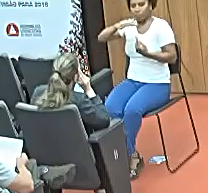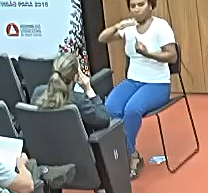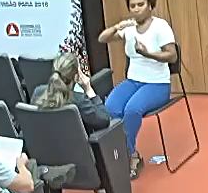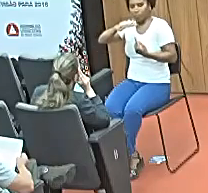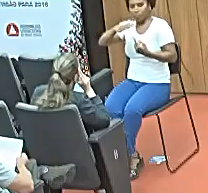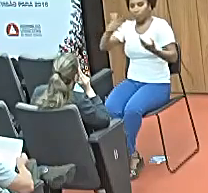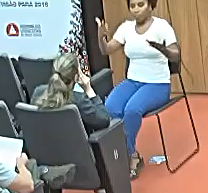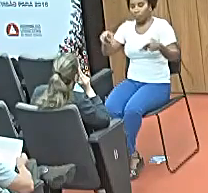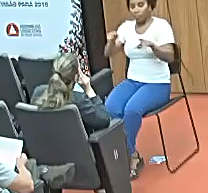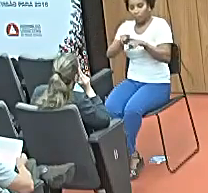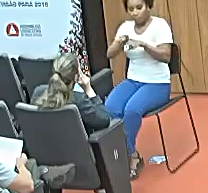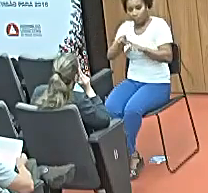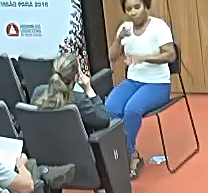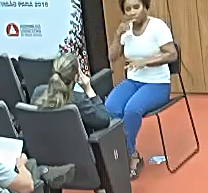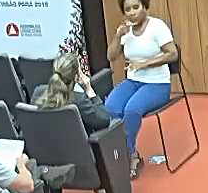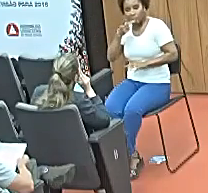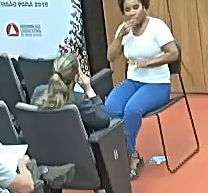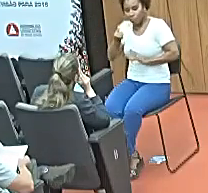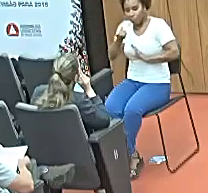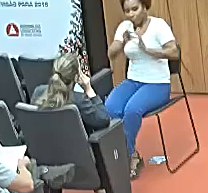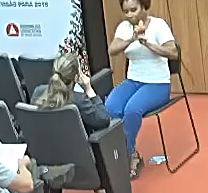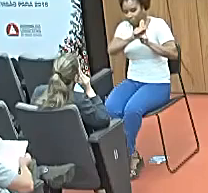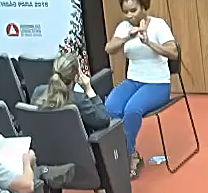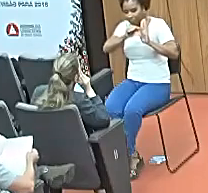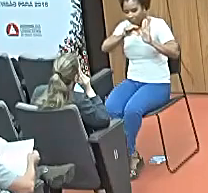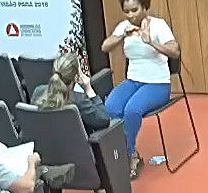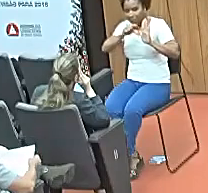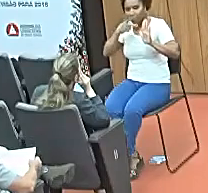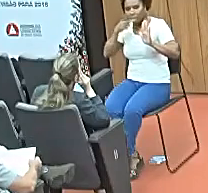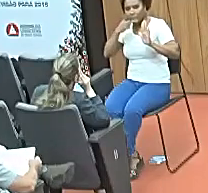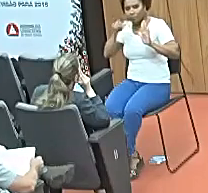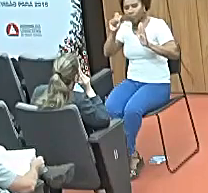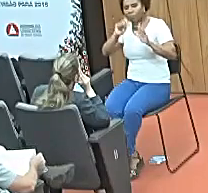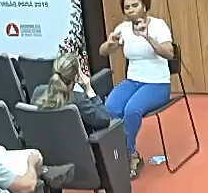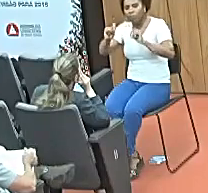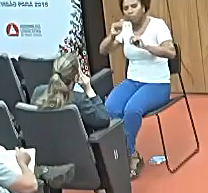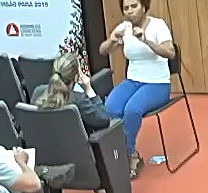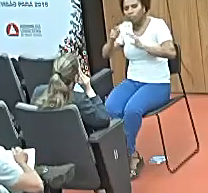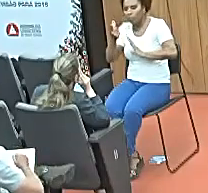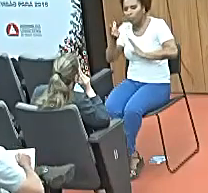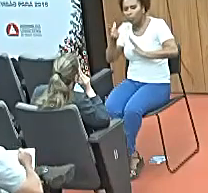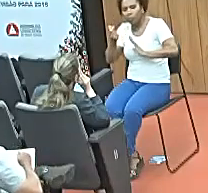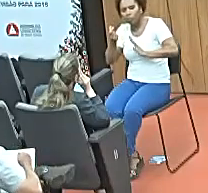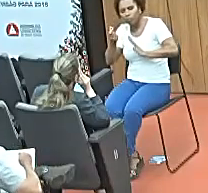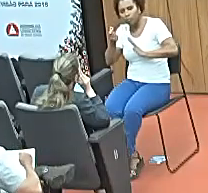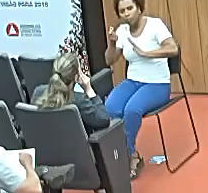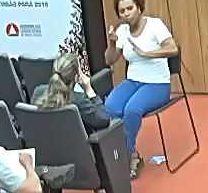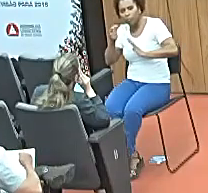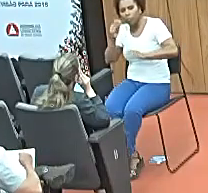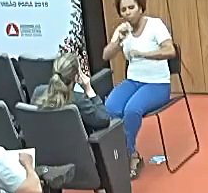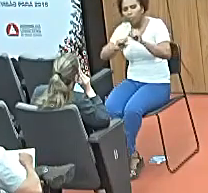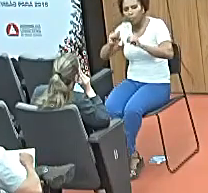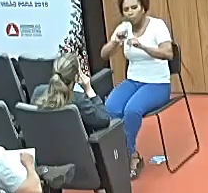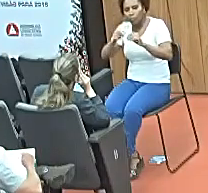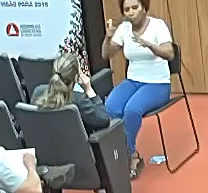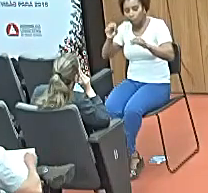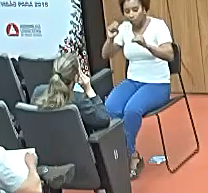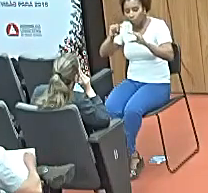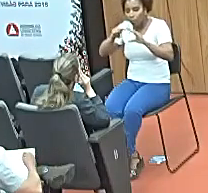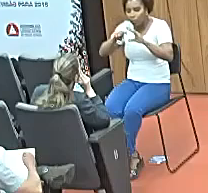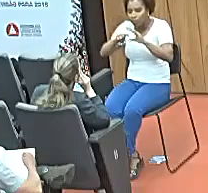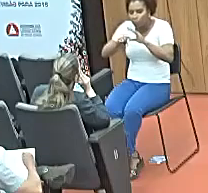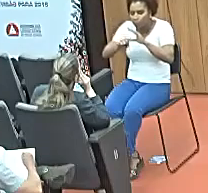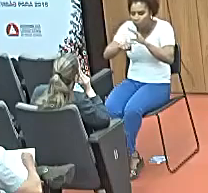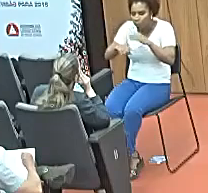aceitação foi garantida após de recursos ao fundo estadual de prevenção fiscalização e repressão dos entorpecentes que